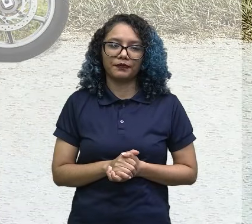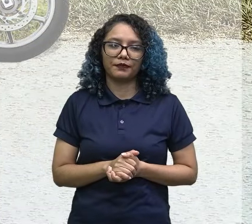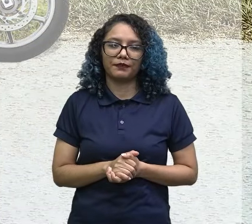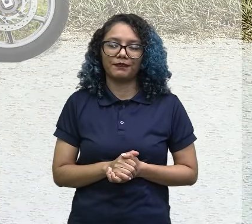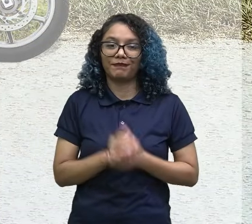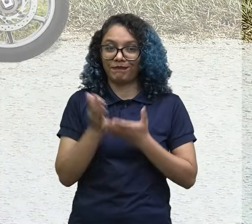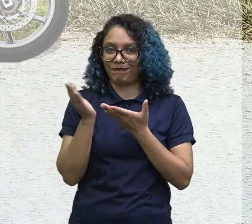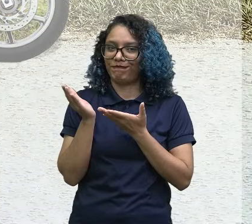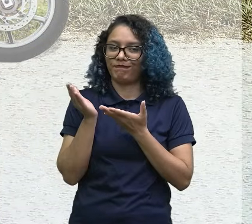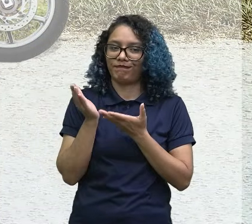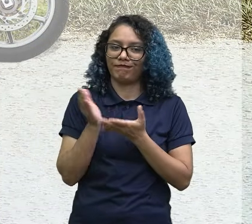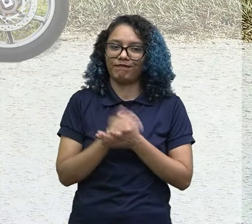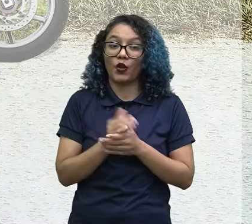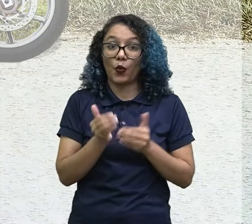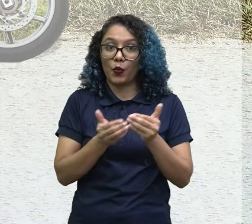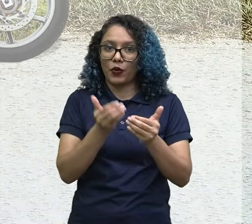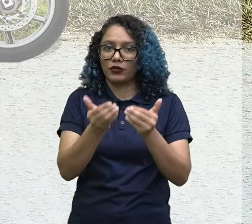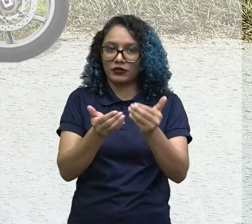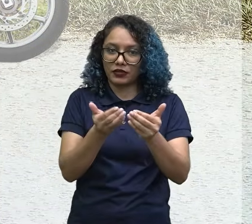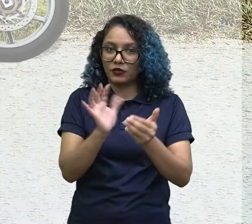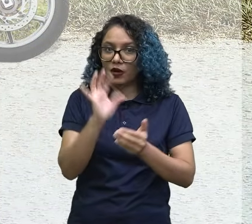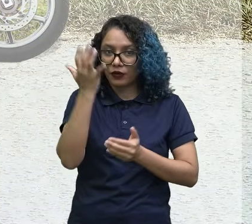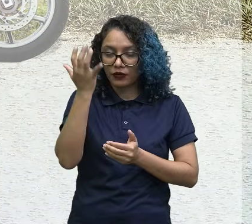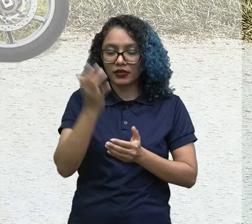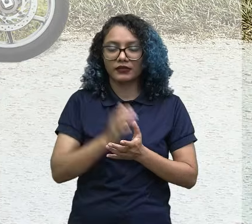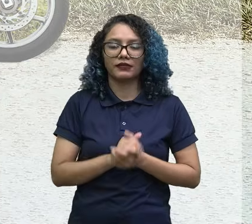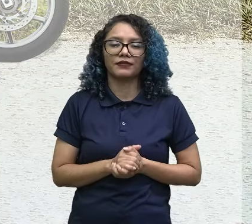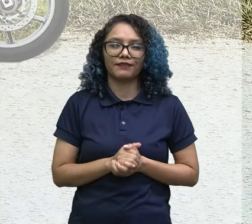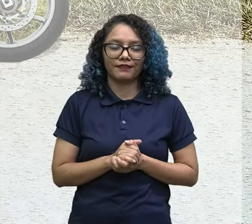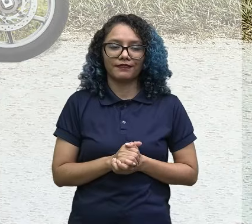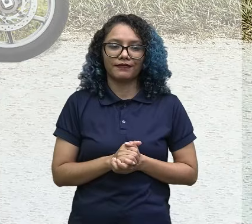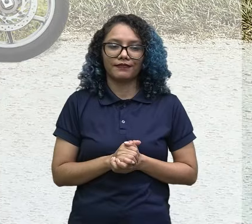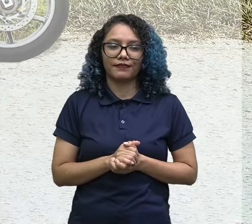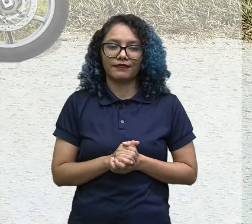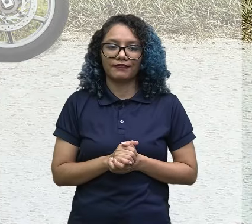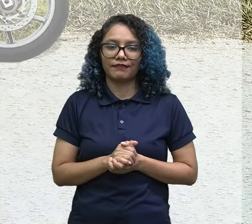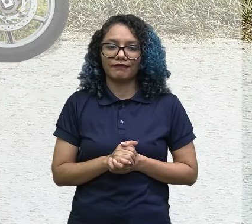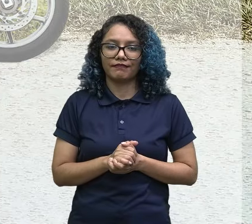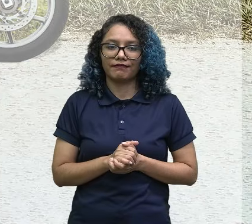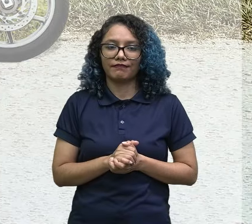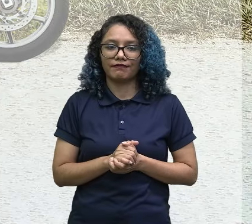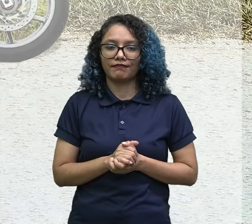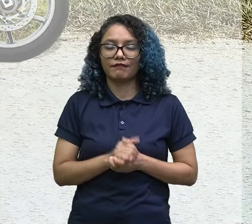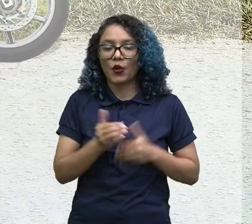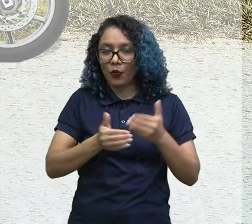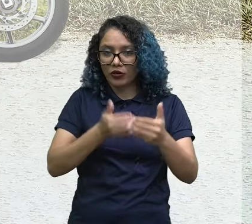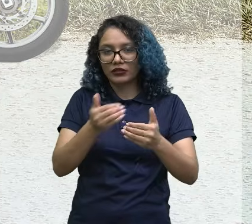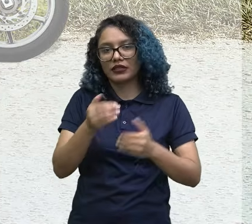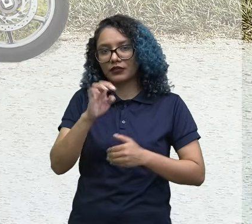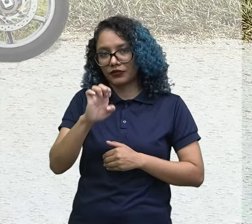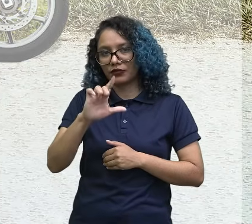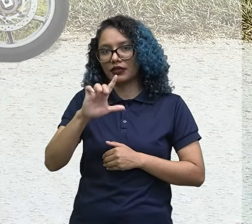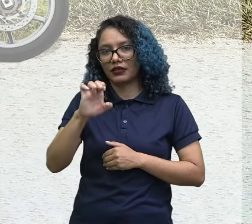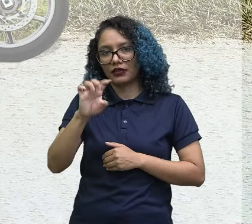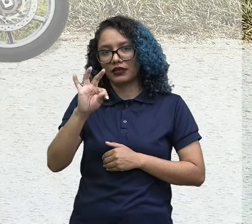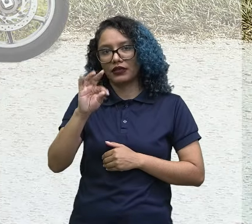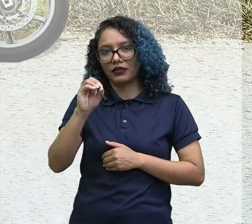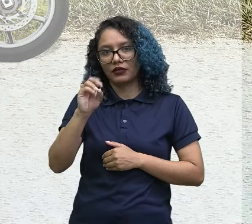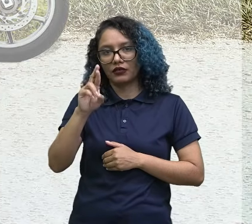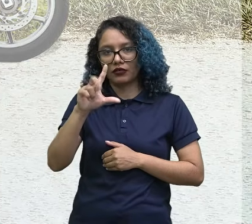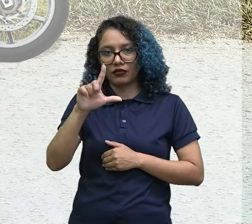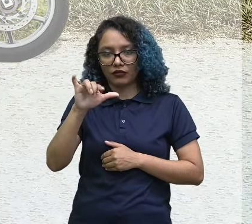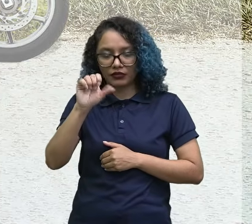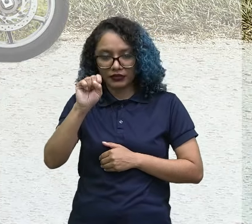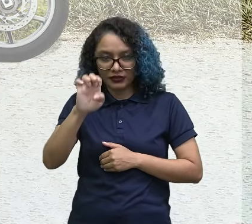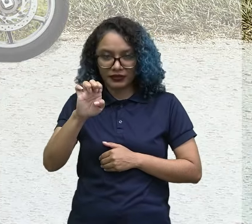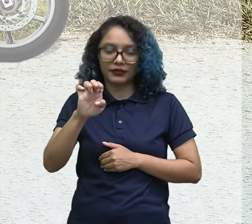Olha aí como se dá esse processo, né? Então, é uma reação de eletrólise, é o processo de eletrólise, no caso, né,